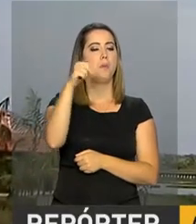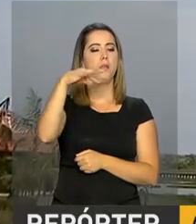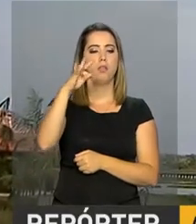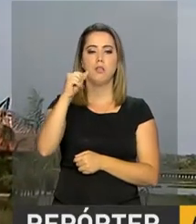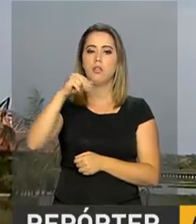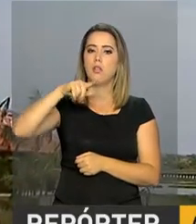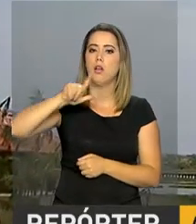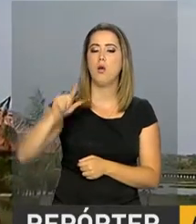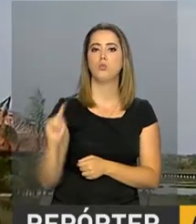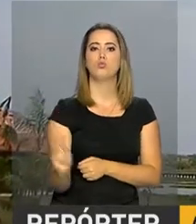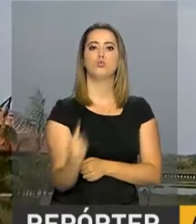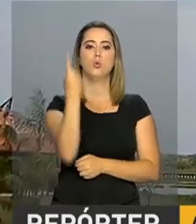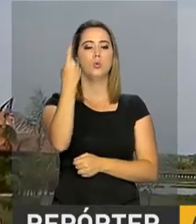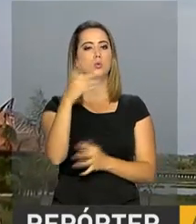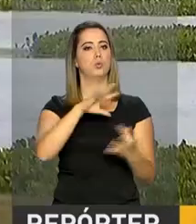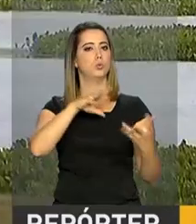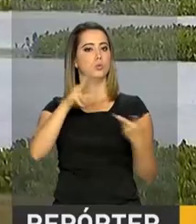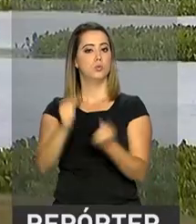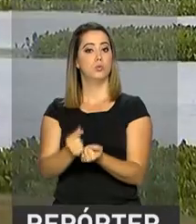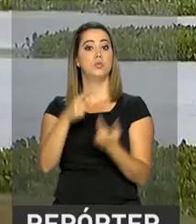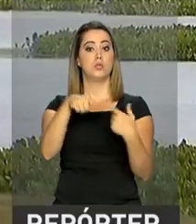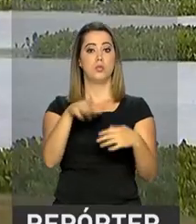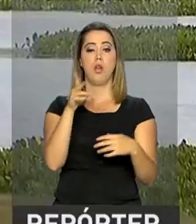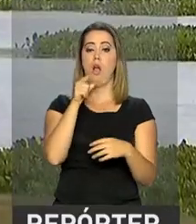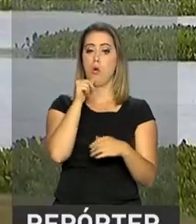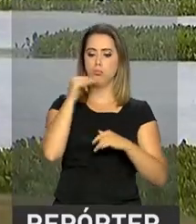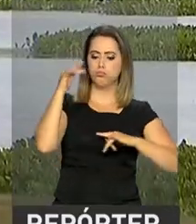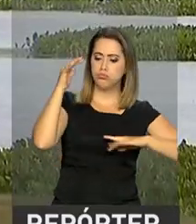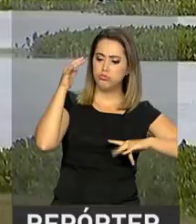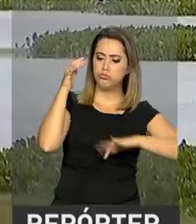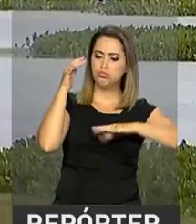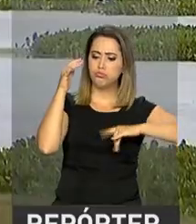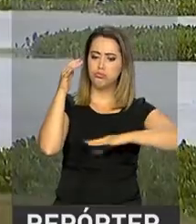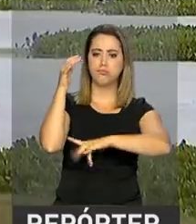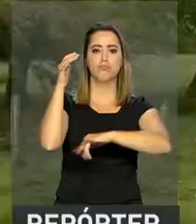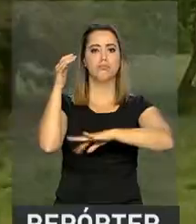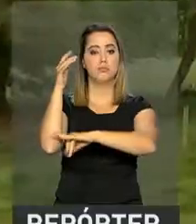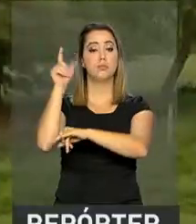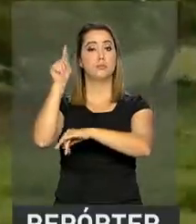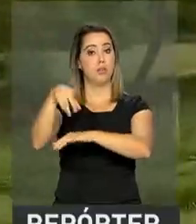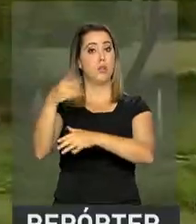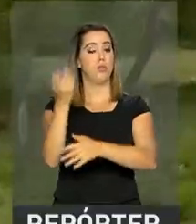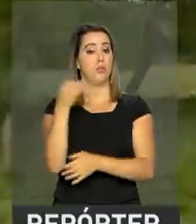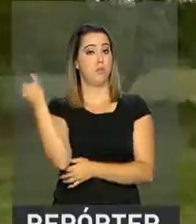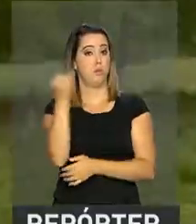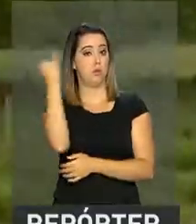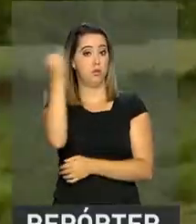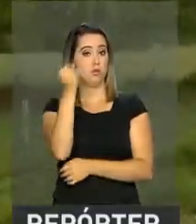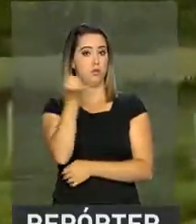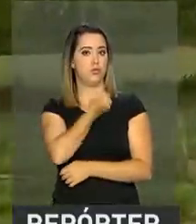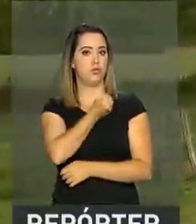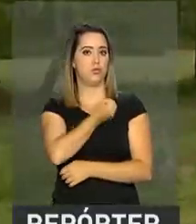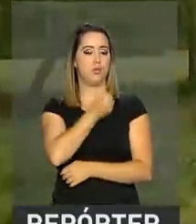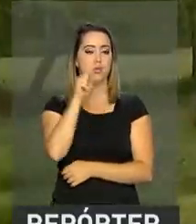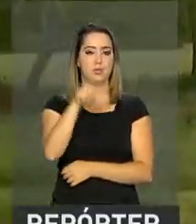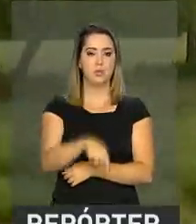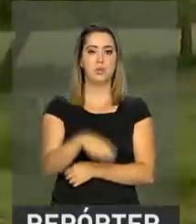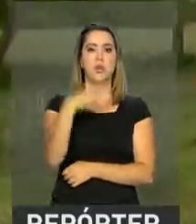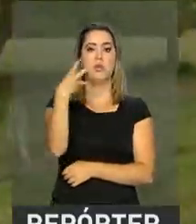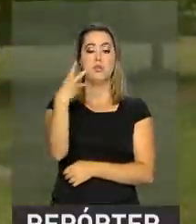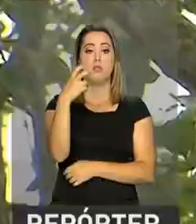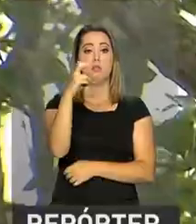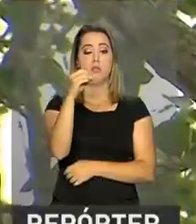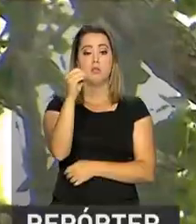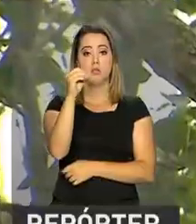ea riqueza dessa área alagada se reflete nos números aqui vivem 3.500 espécies de